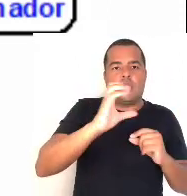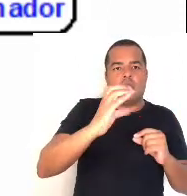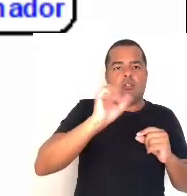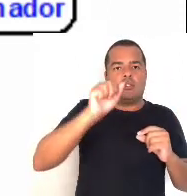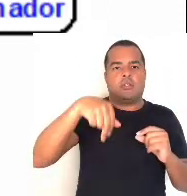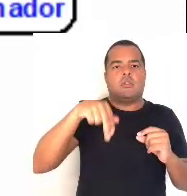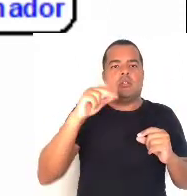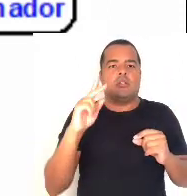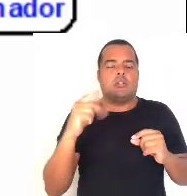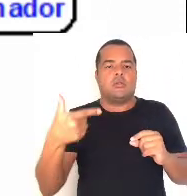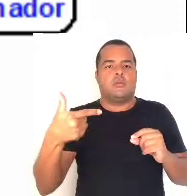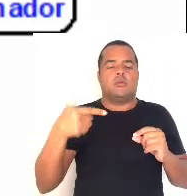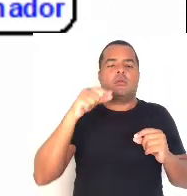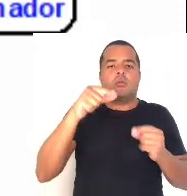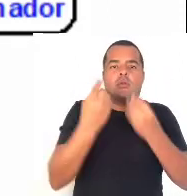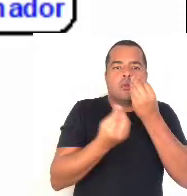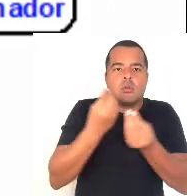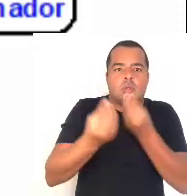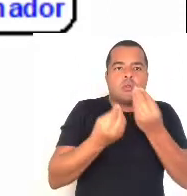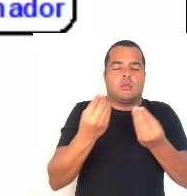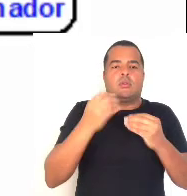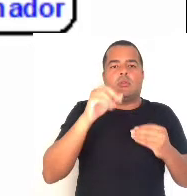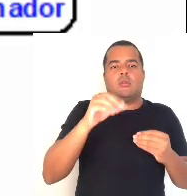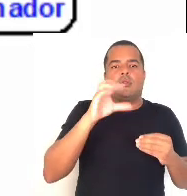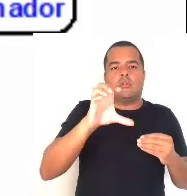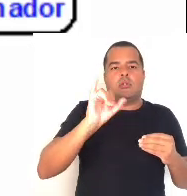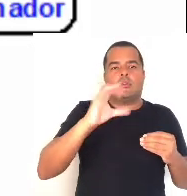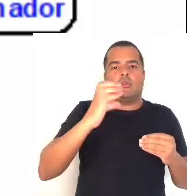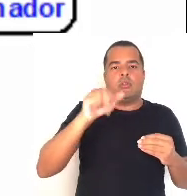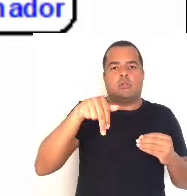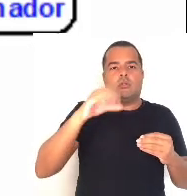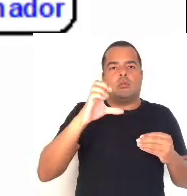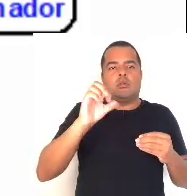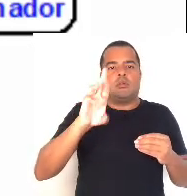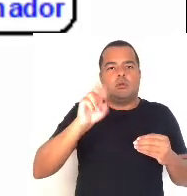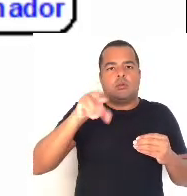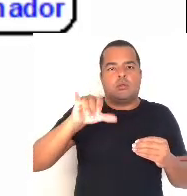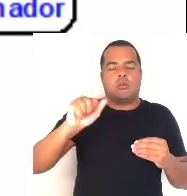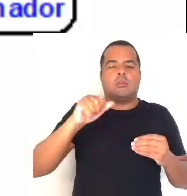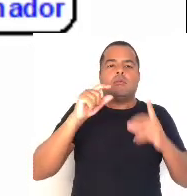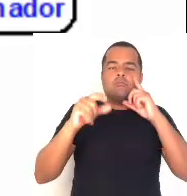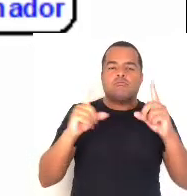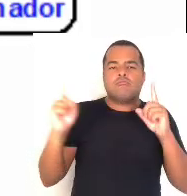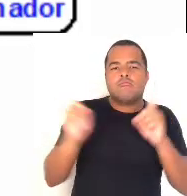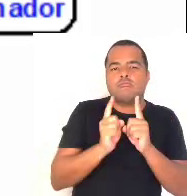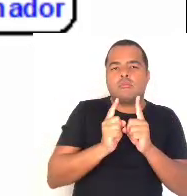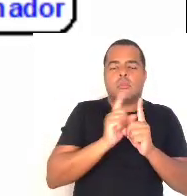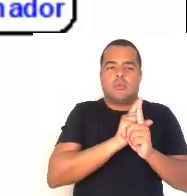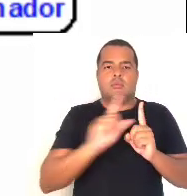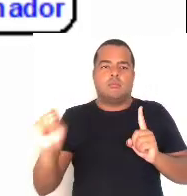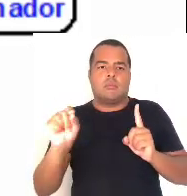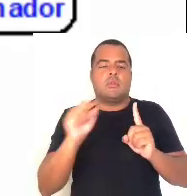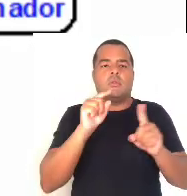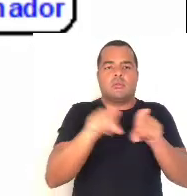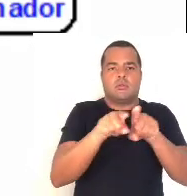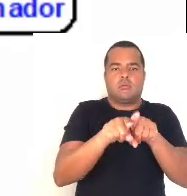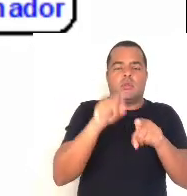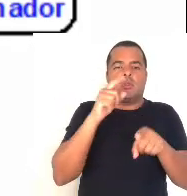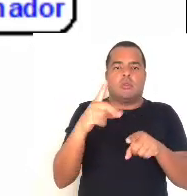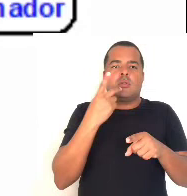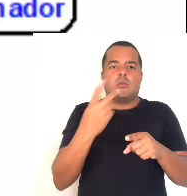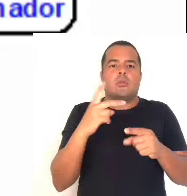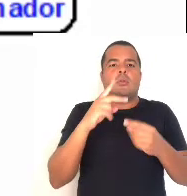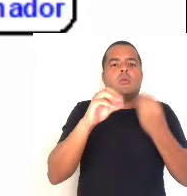diz que essa reação SN2 ela acontece de forma sincrônica. O que é uma coisa sincrônica? Enquanto que um chega, o outro está saindo. Então,